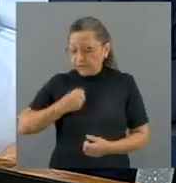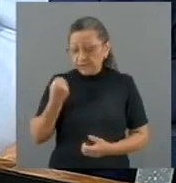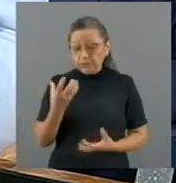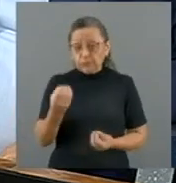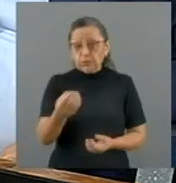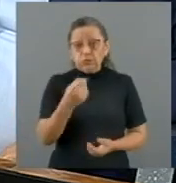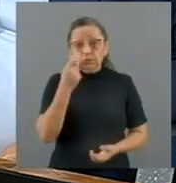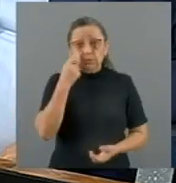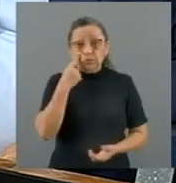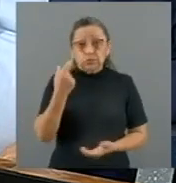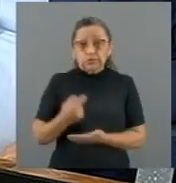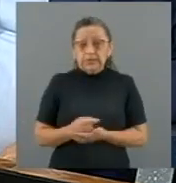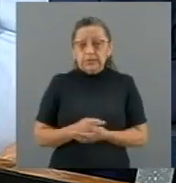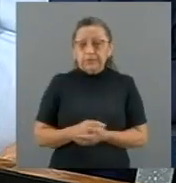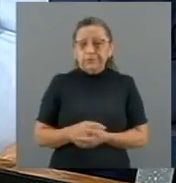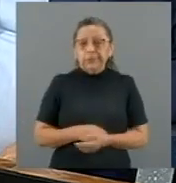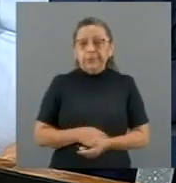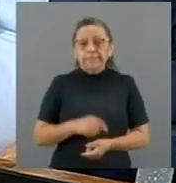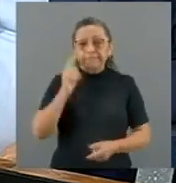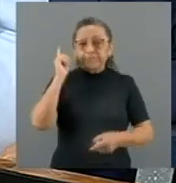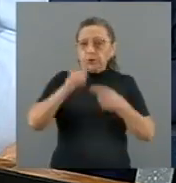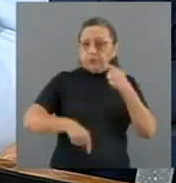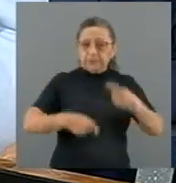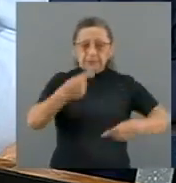o cerceamento do debate.